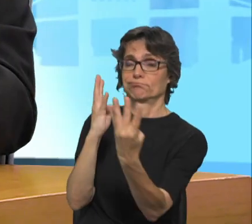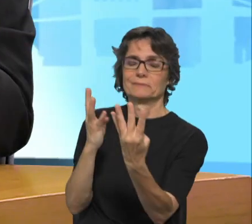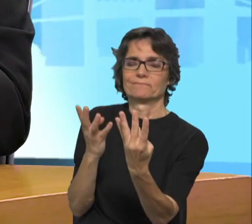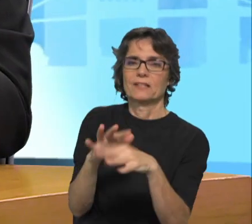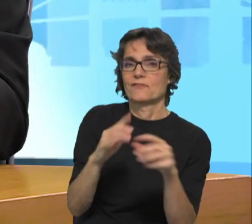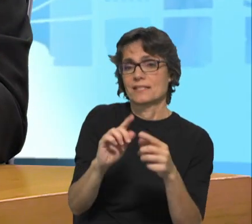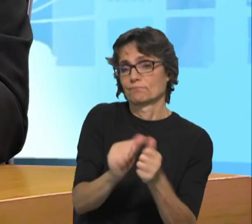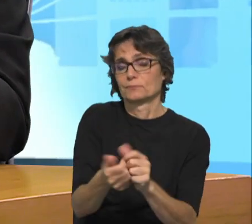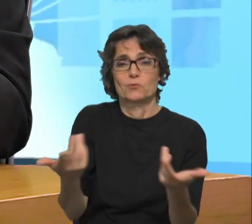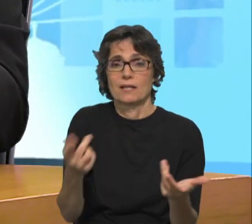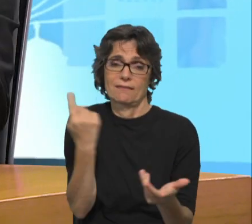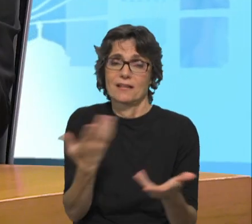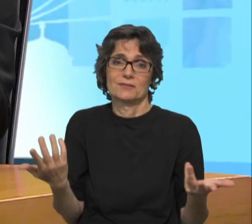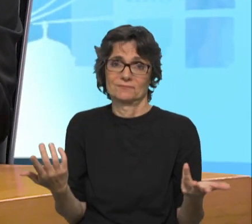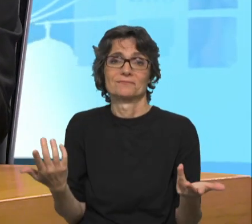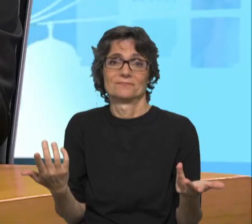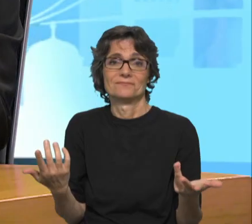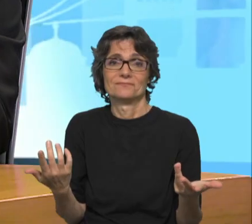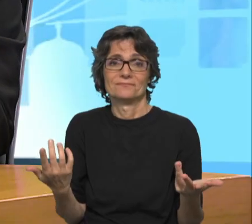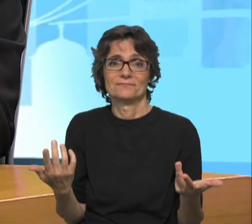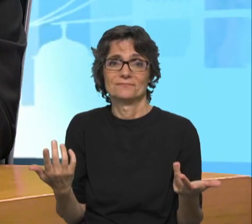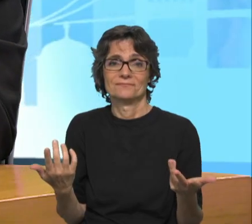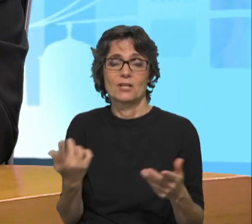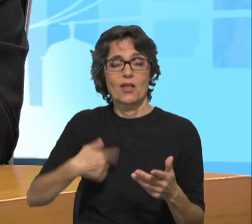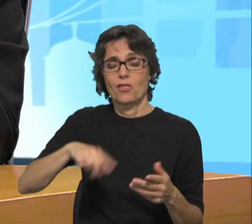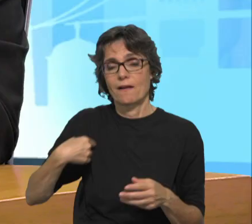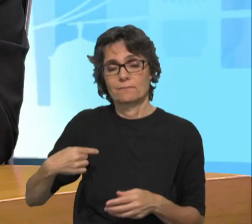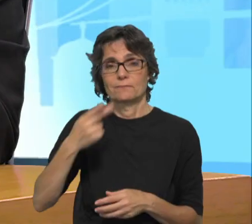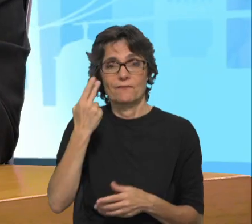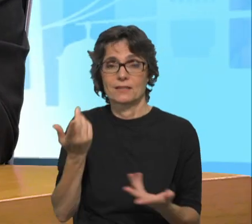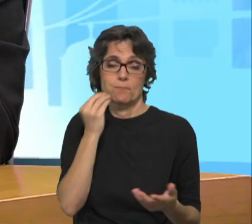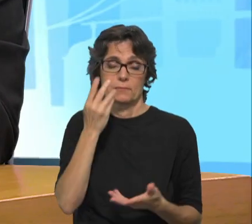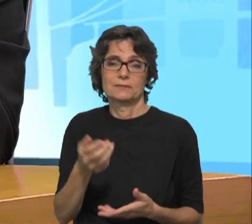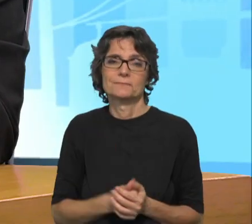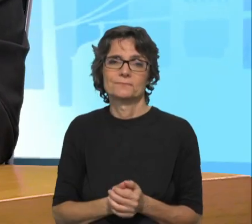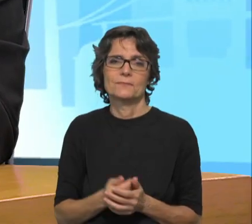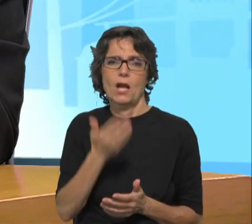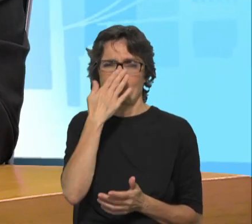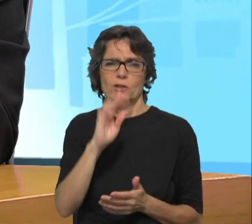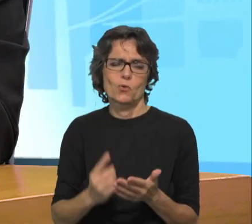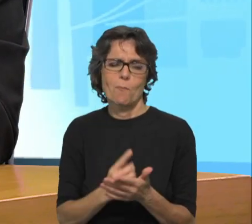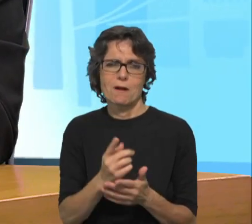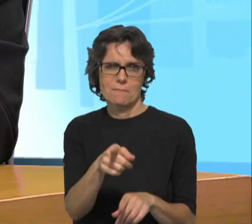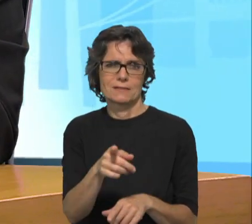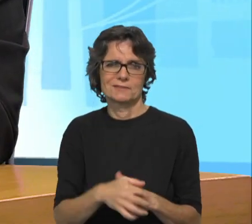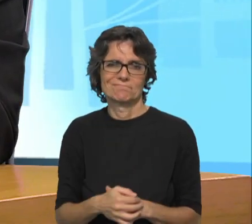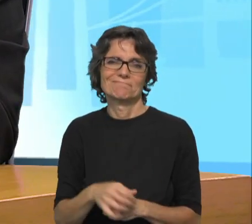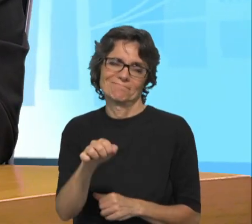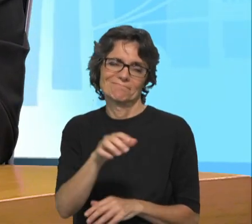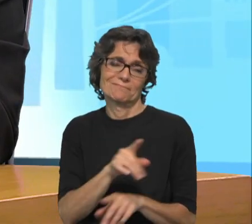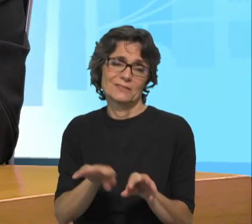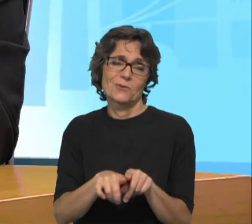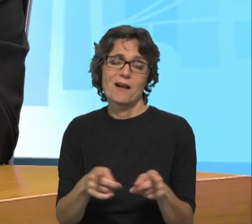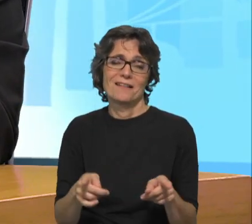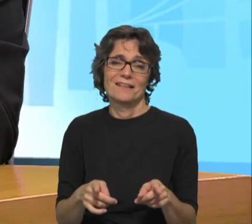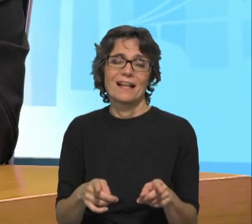preciso redefinir, é preciso reajustar e é preciso estar atento às pessoas. Esta atitude é um mapa? Sem dúvida, acho que sim. Acho que é um convite, de facto, de Jesus